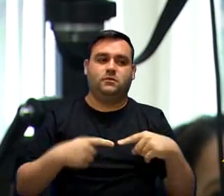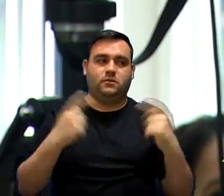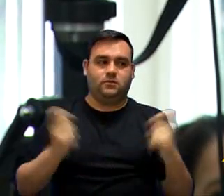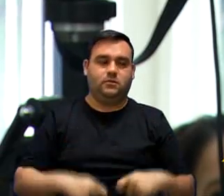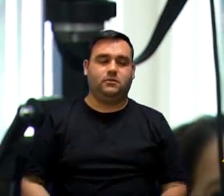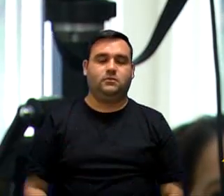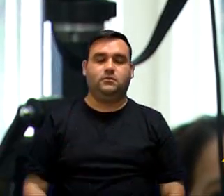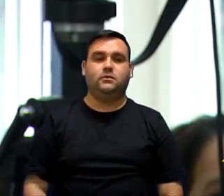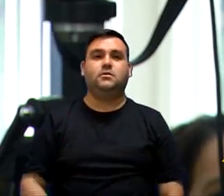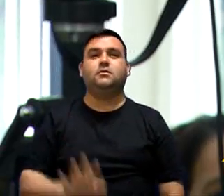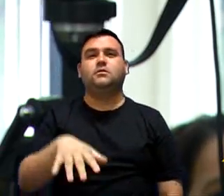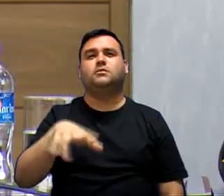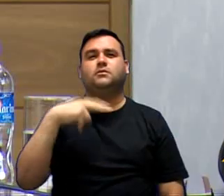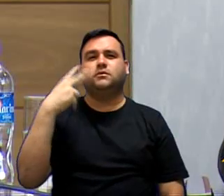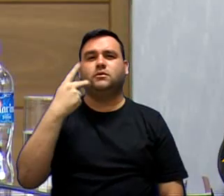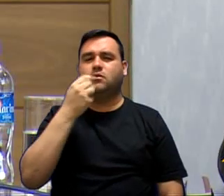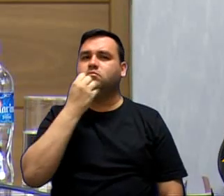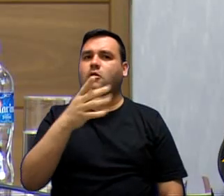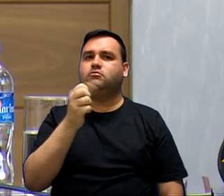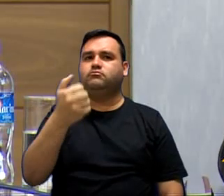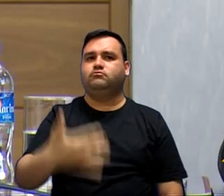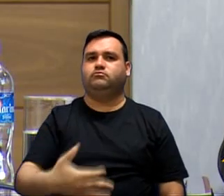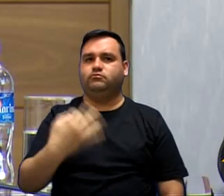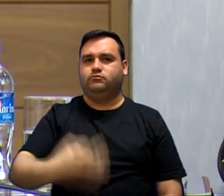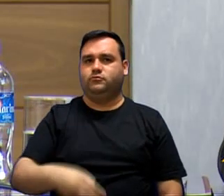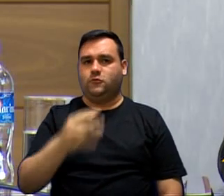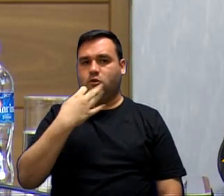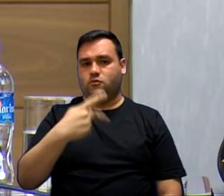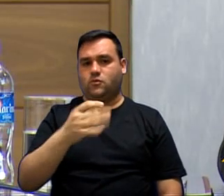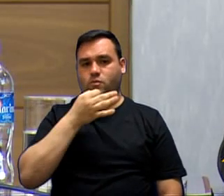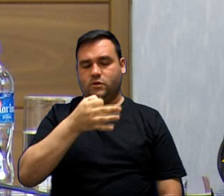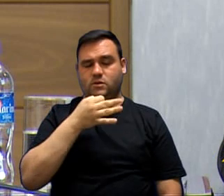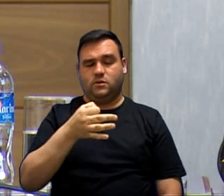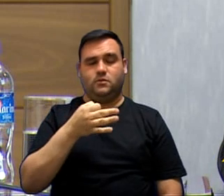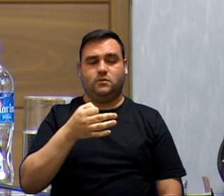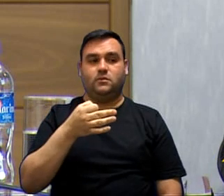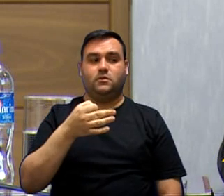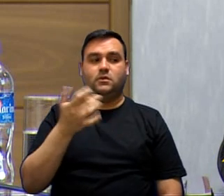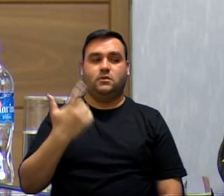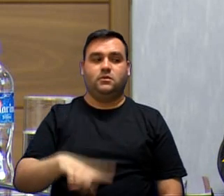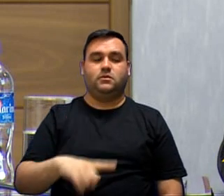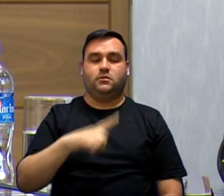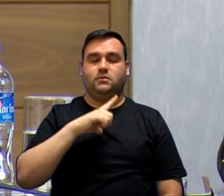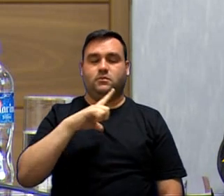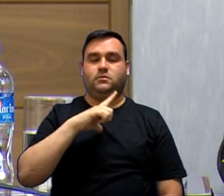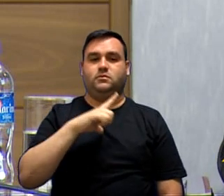presidente. Vereadora, é muito bem encaminhada a sugestão da senhora e